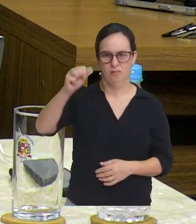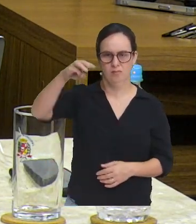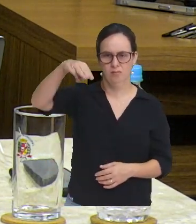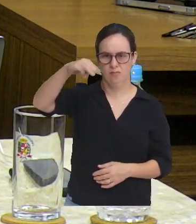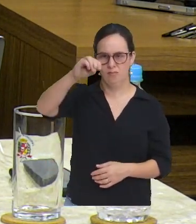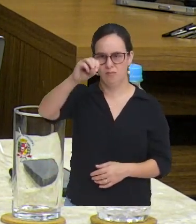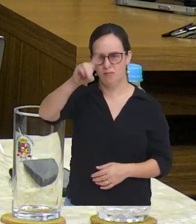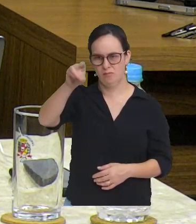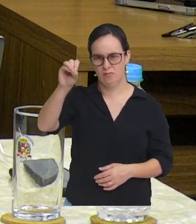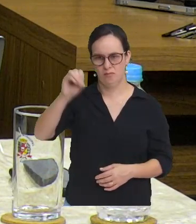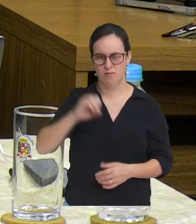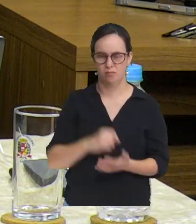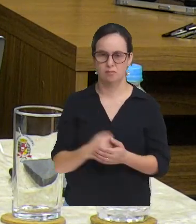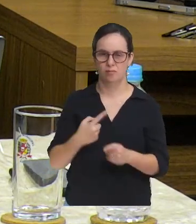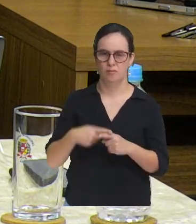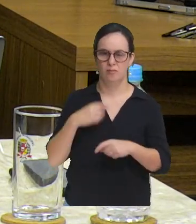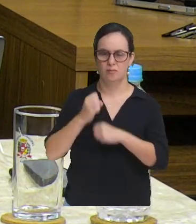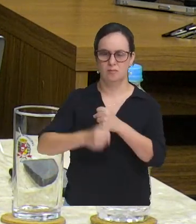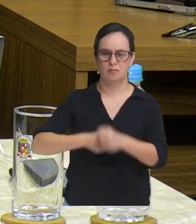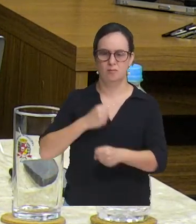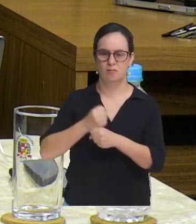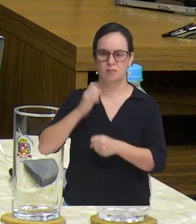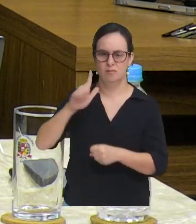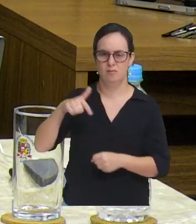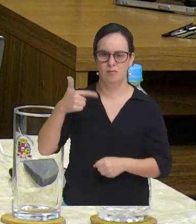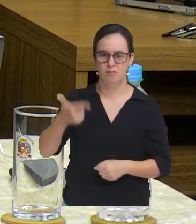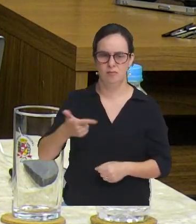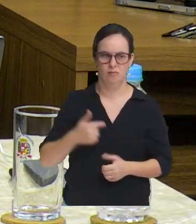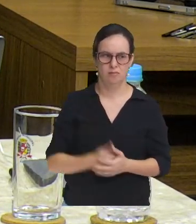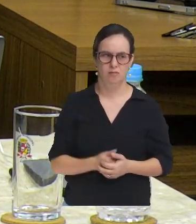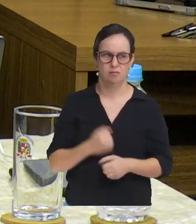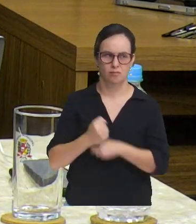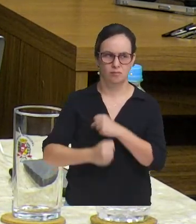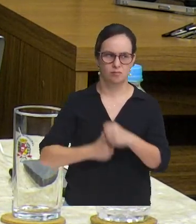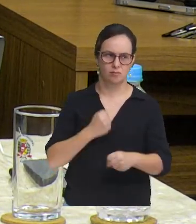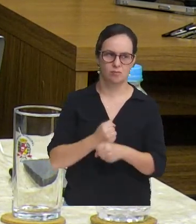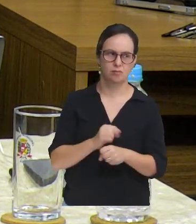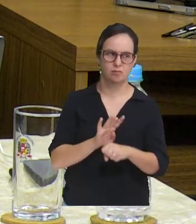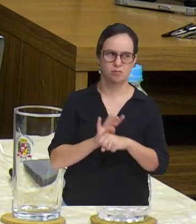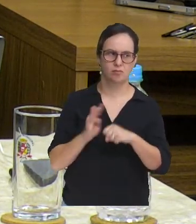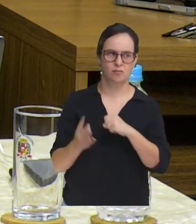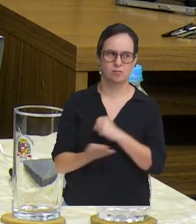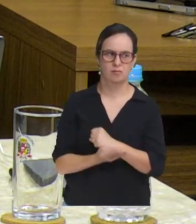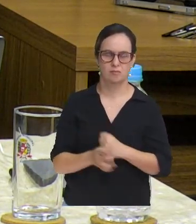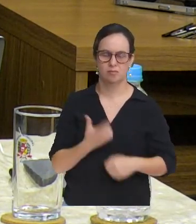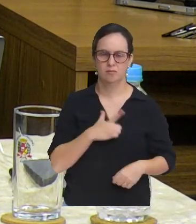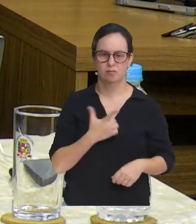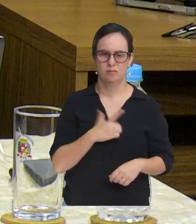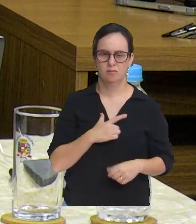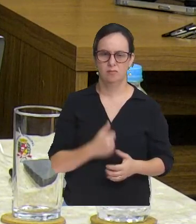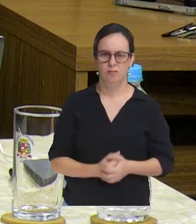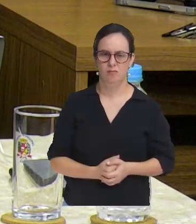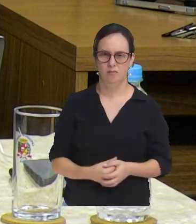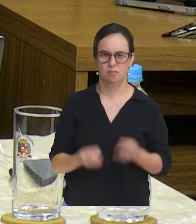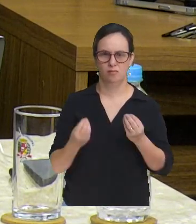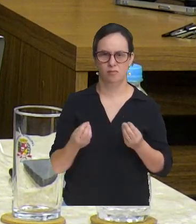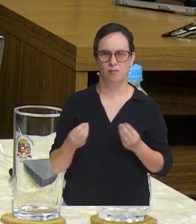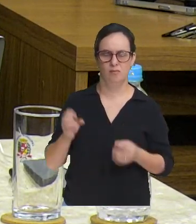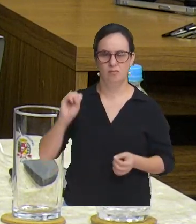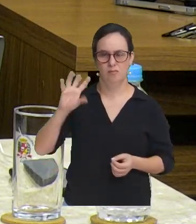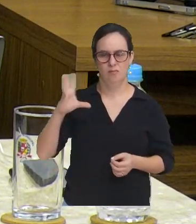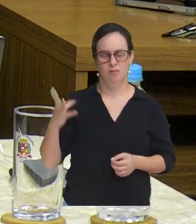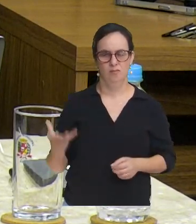nos anos seguintes, né, por conta da pandemia, não foi possível colocar esse projeto aí em